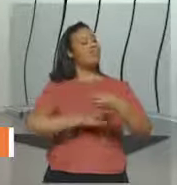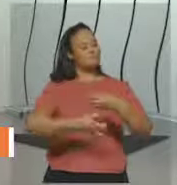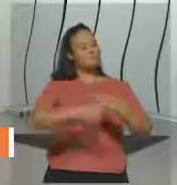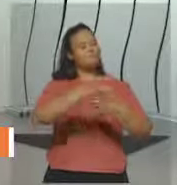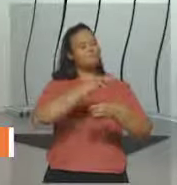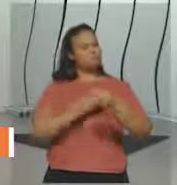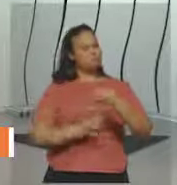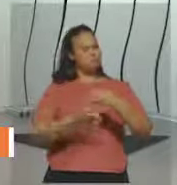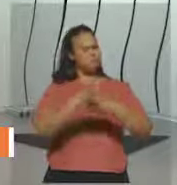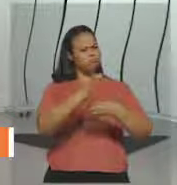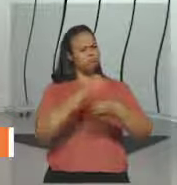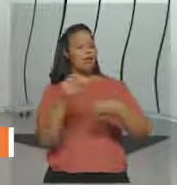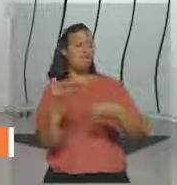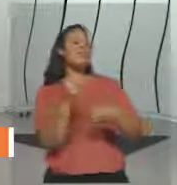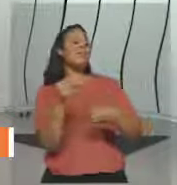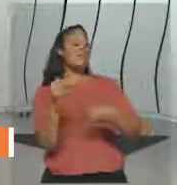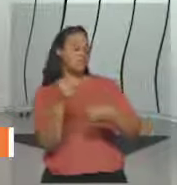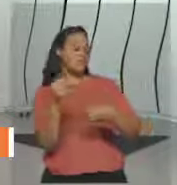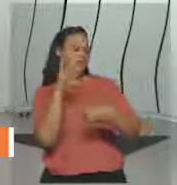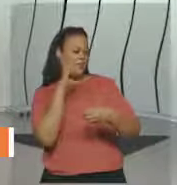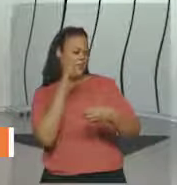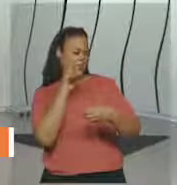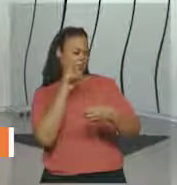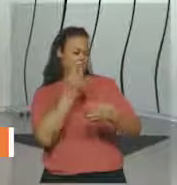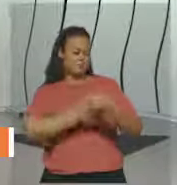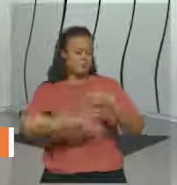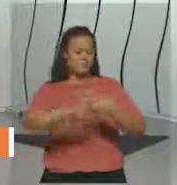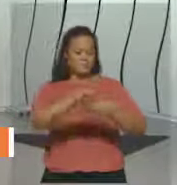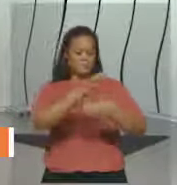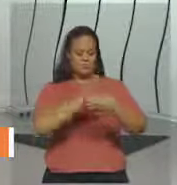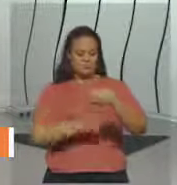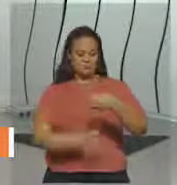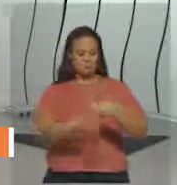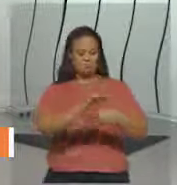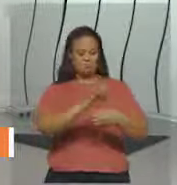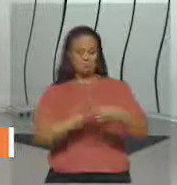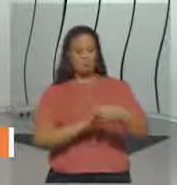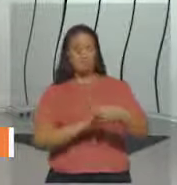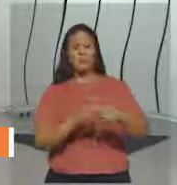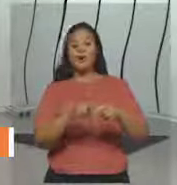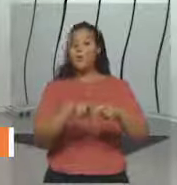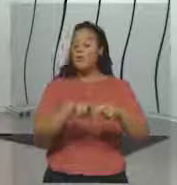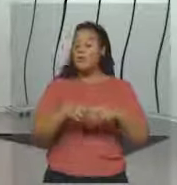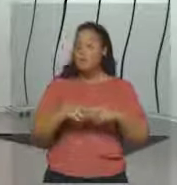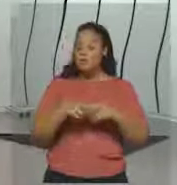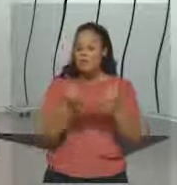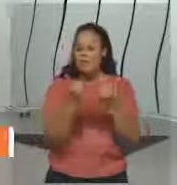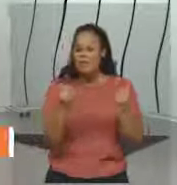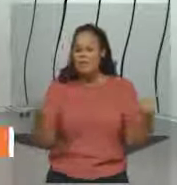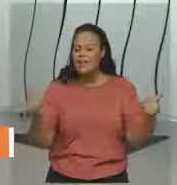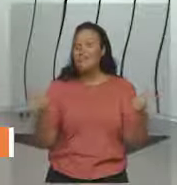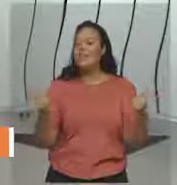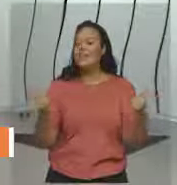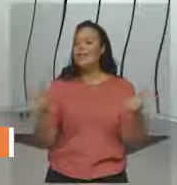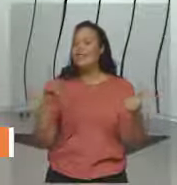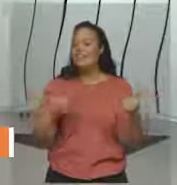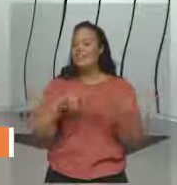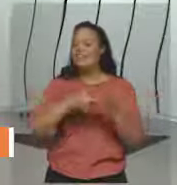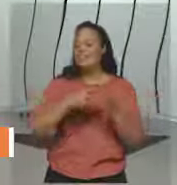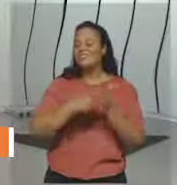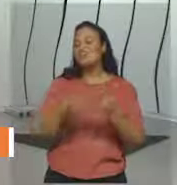os elétrons têm carga negativa. E é por isso que eletricidade também tem a ver com elétrons,